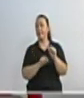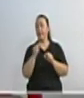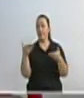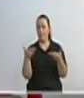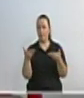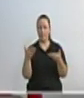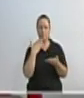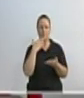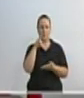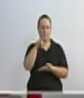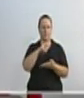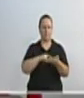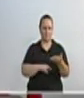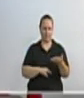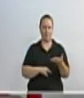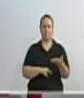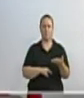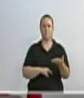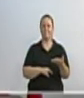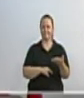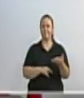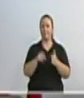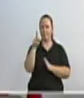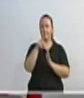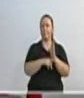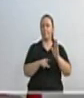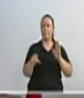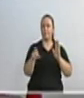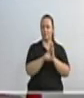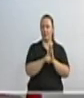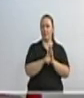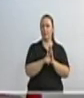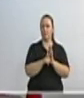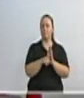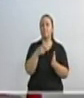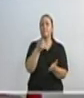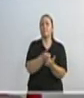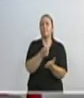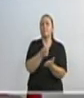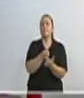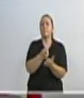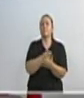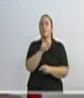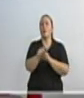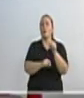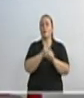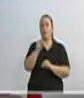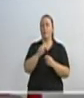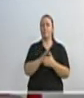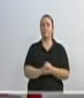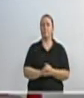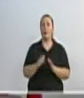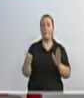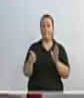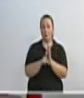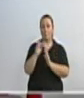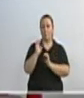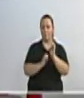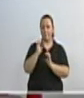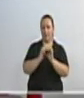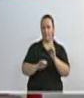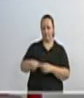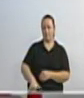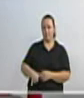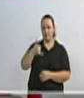inclusive, na verdade, um projeto de lei hoje que obriga as operadoras de telefonia que, antes de contratar o seu